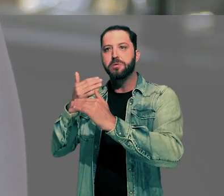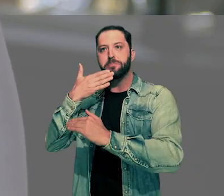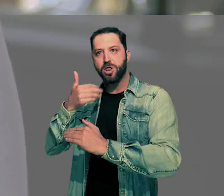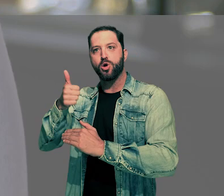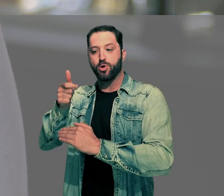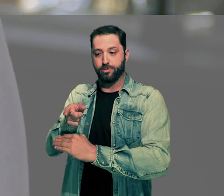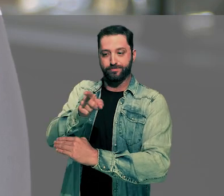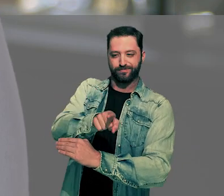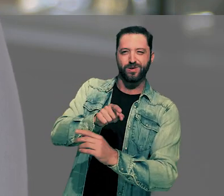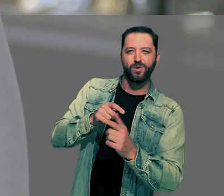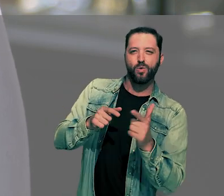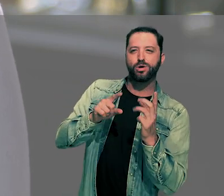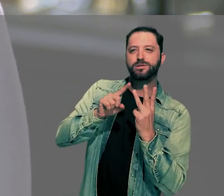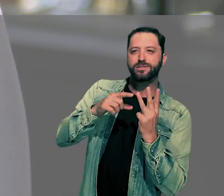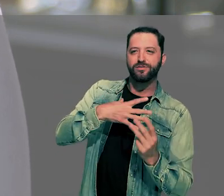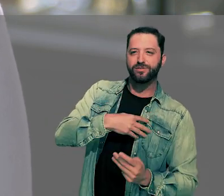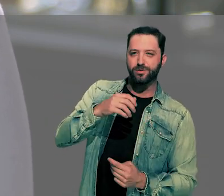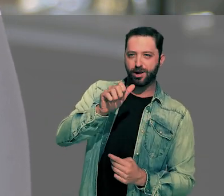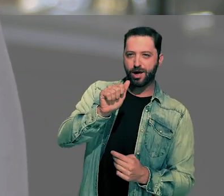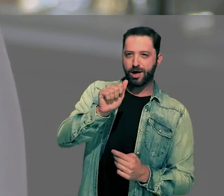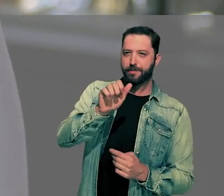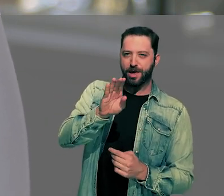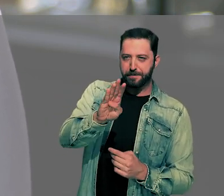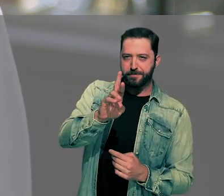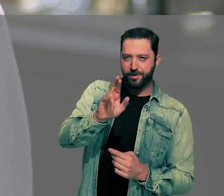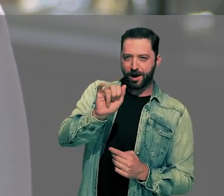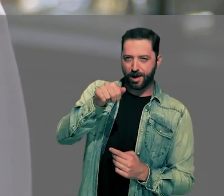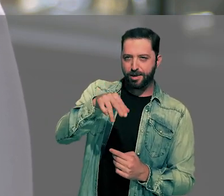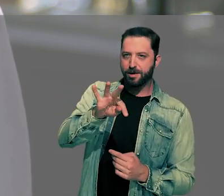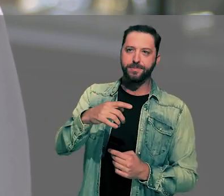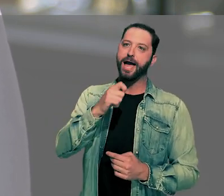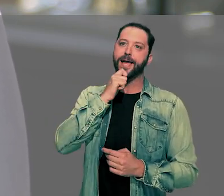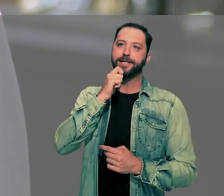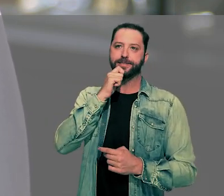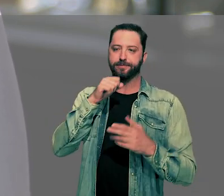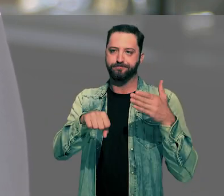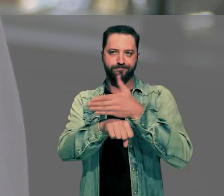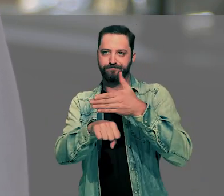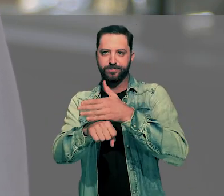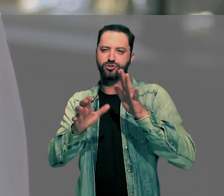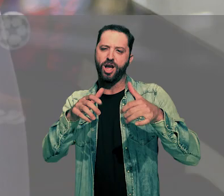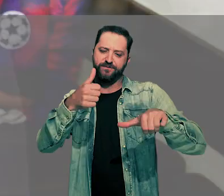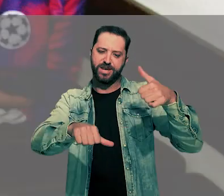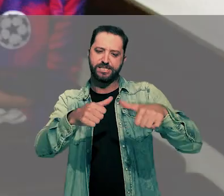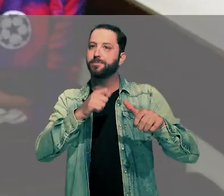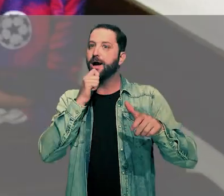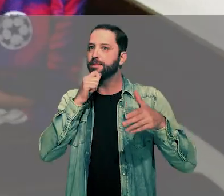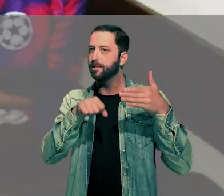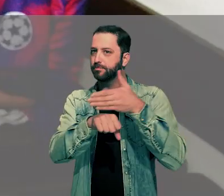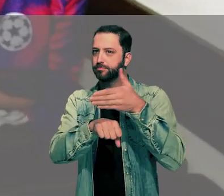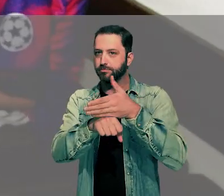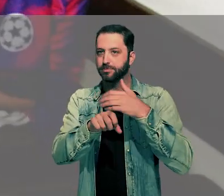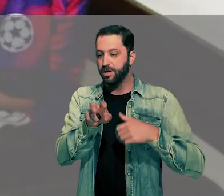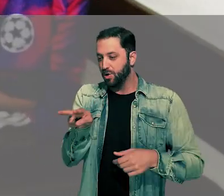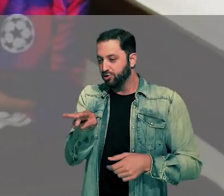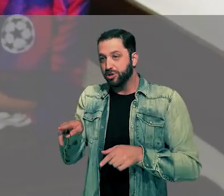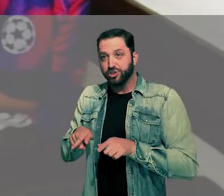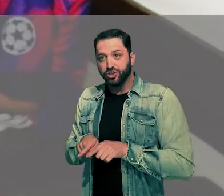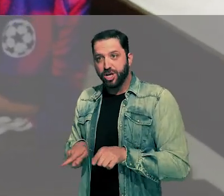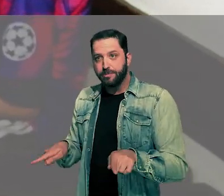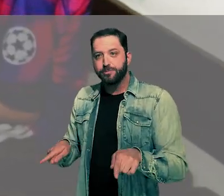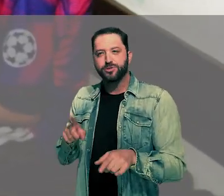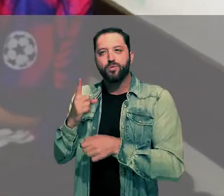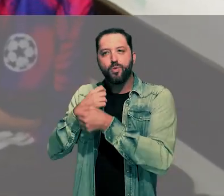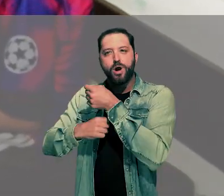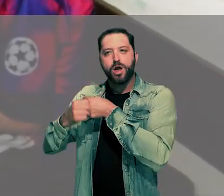melhora nos meninos, né? O Brian ainda não está inserido, mas já fez as avaliações, mas os gêmeos, como eles já